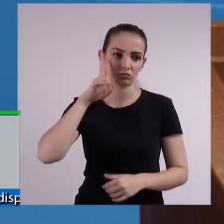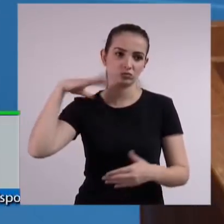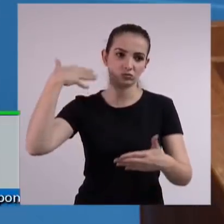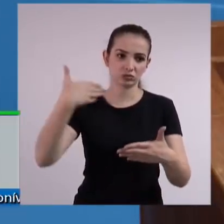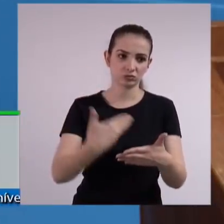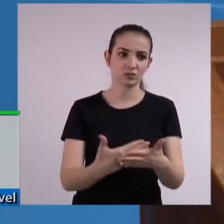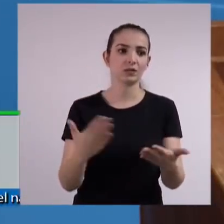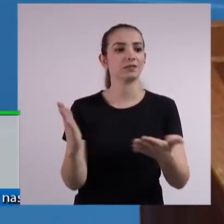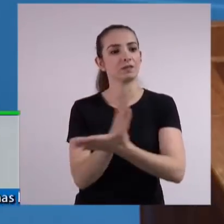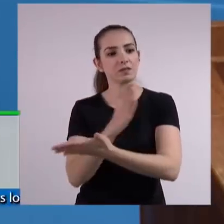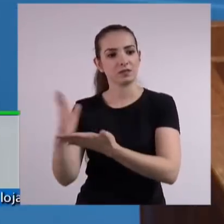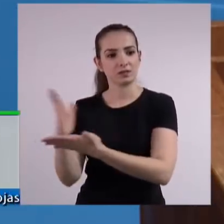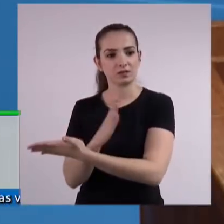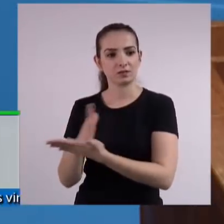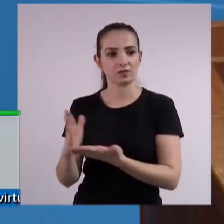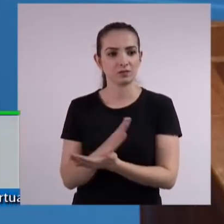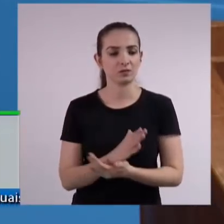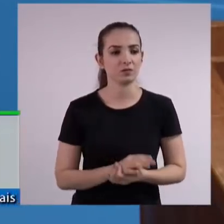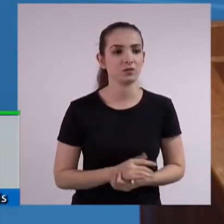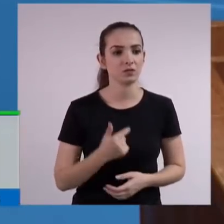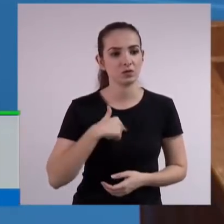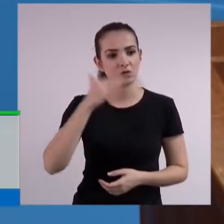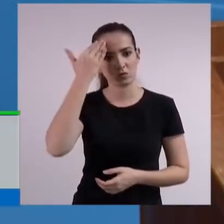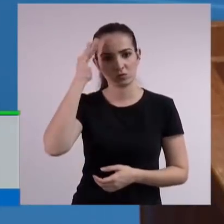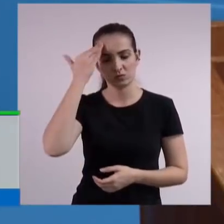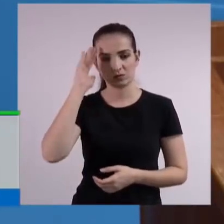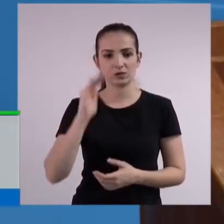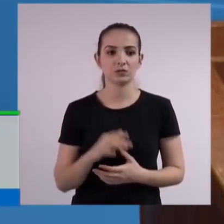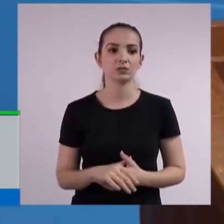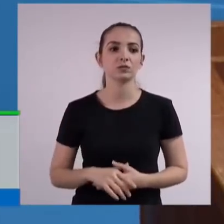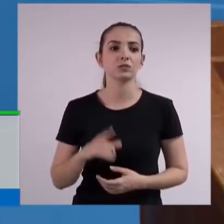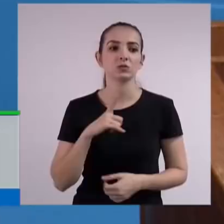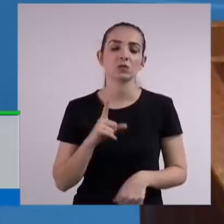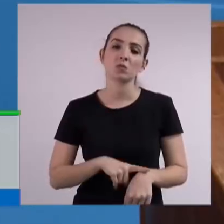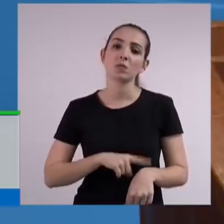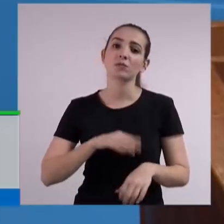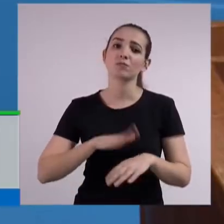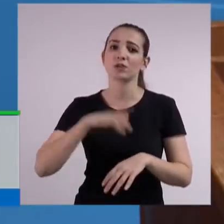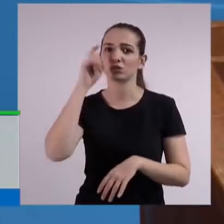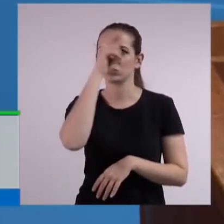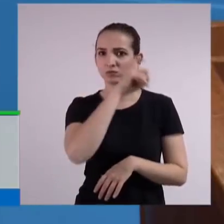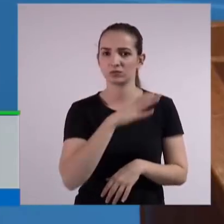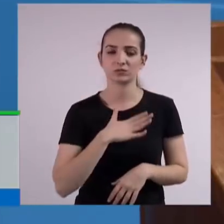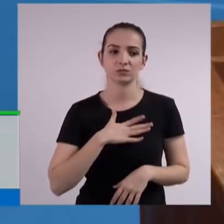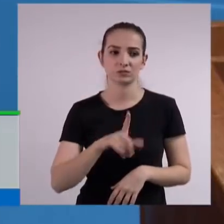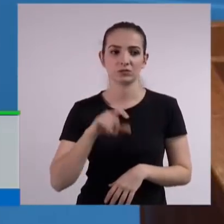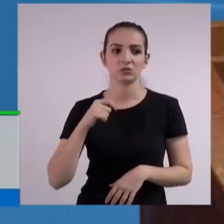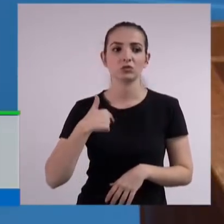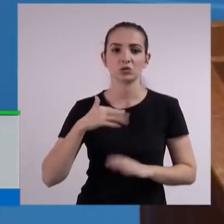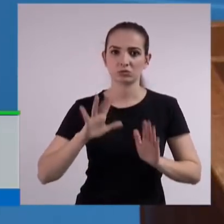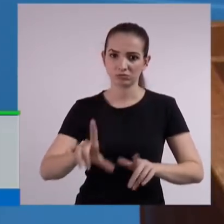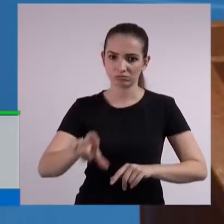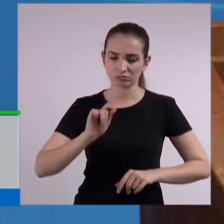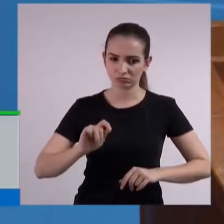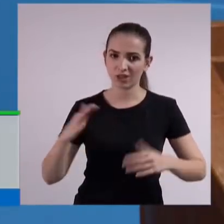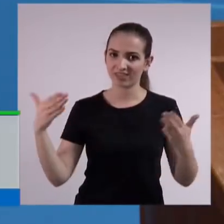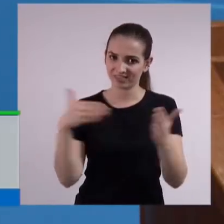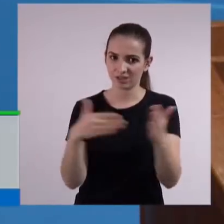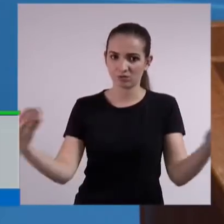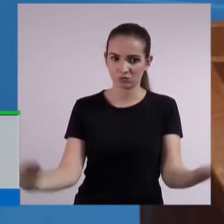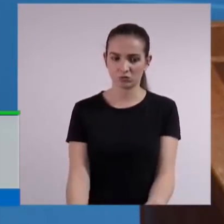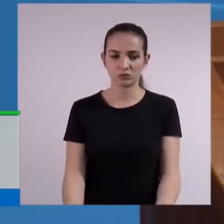talvez, e entendo que tenha sido a mais difícil das decisões que me submeti a